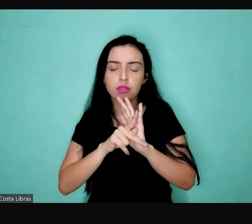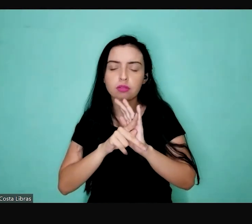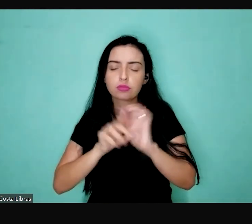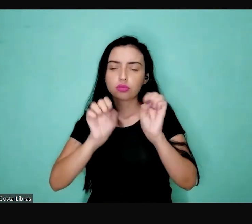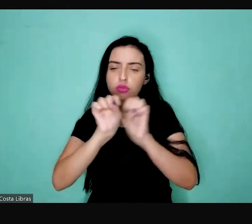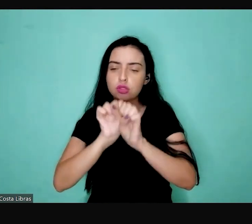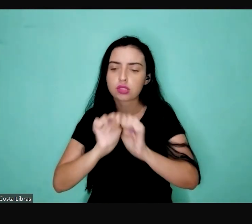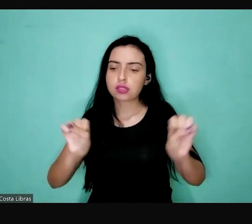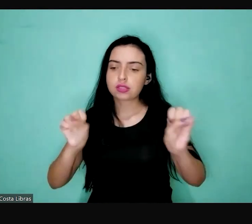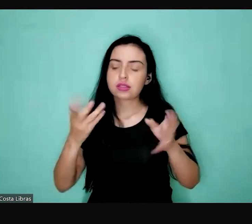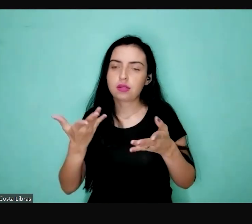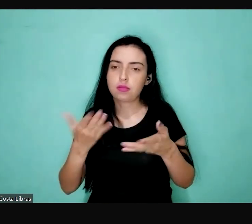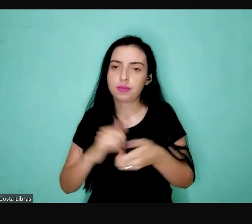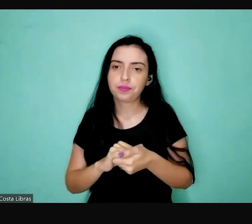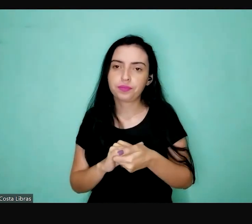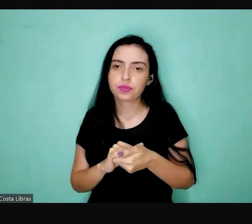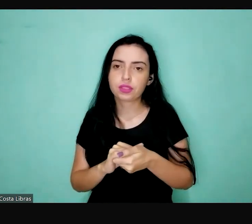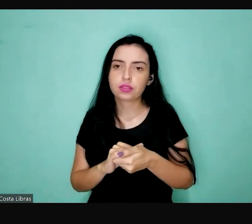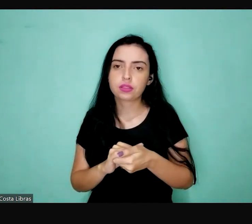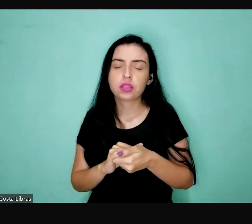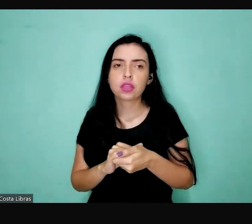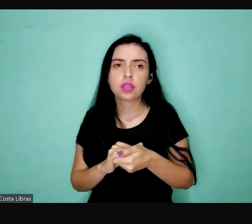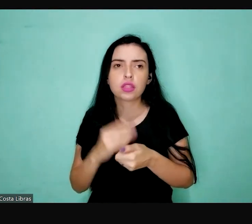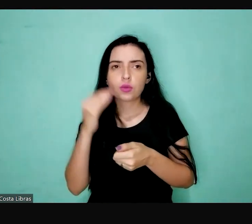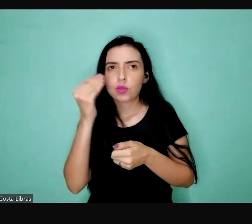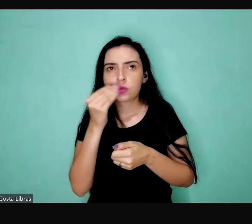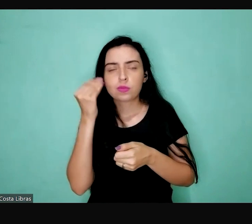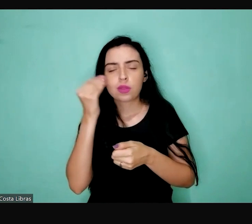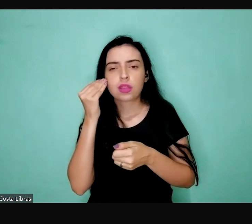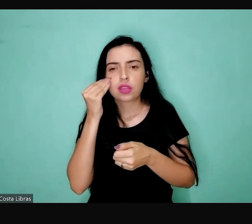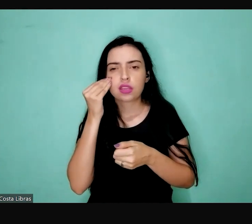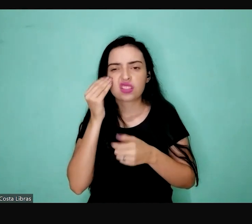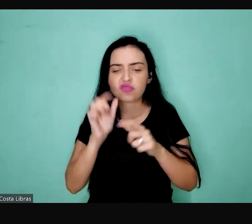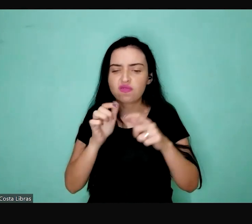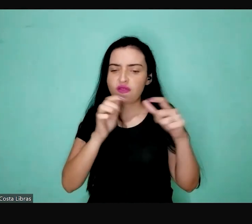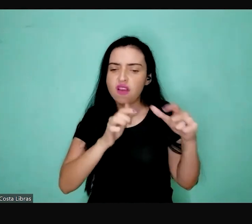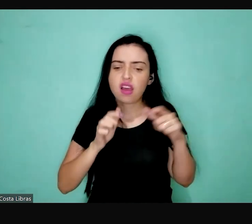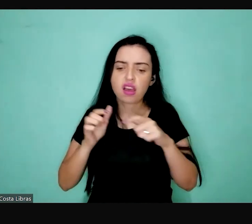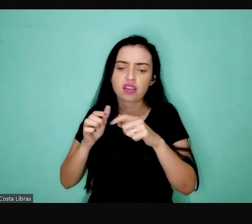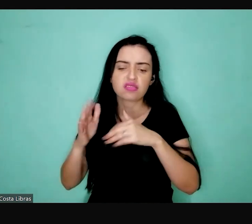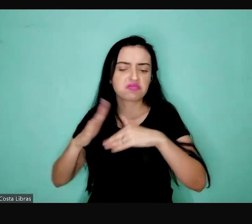law. Isso tem efeitos em várias ordens.